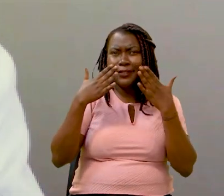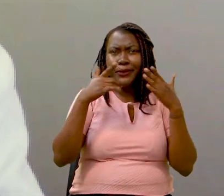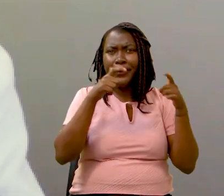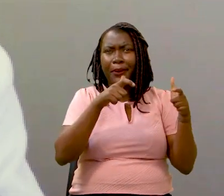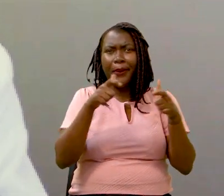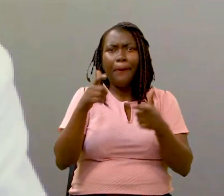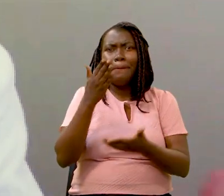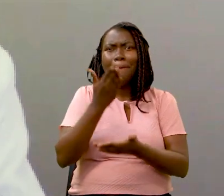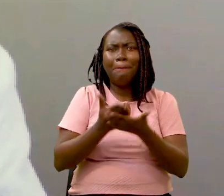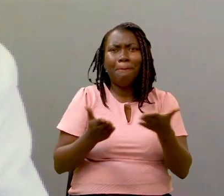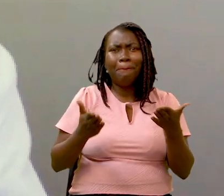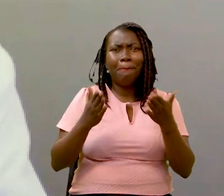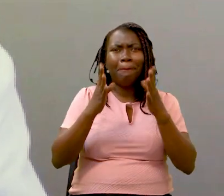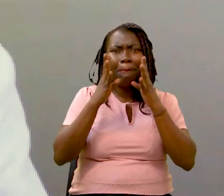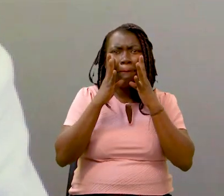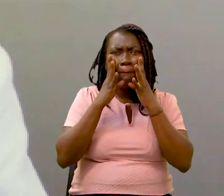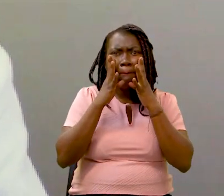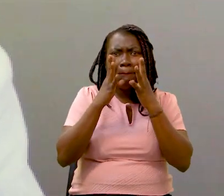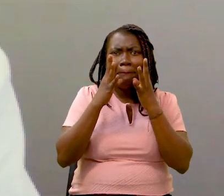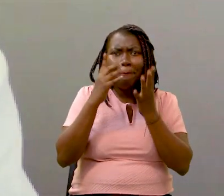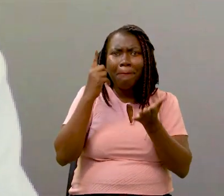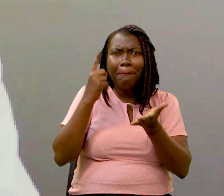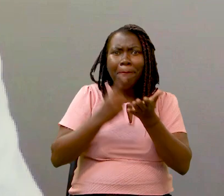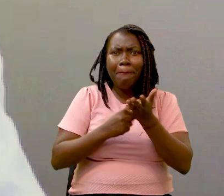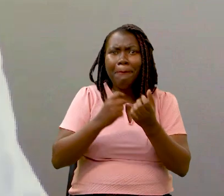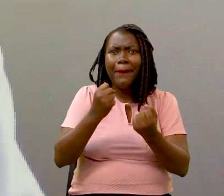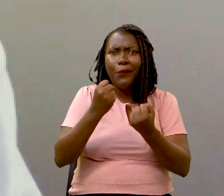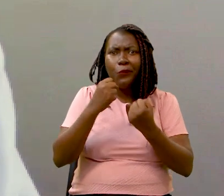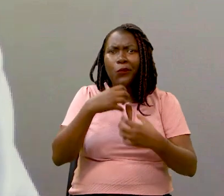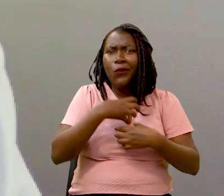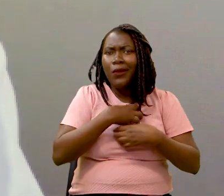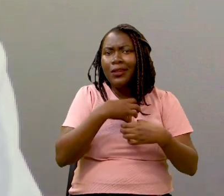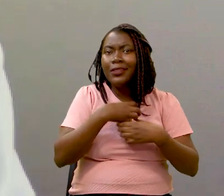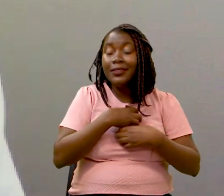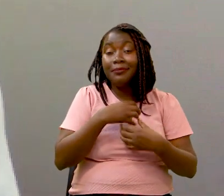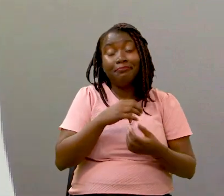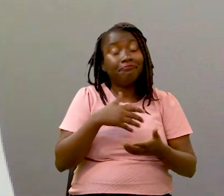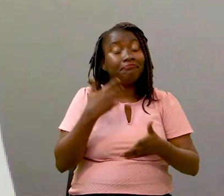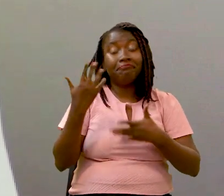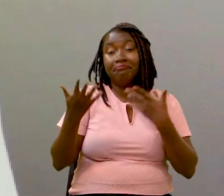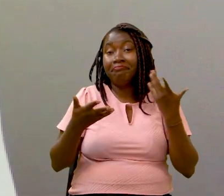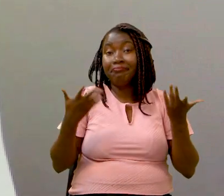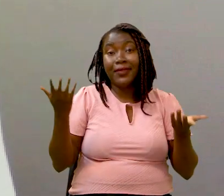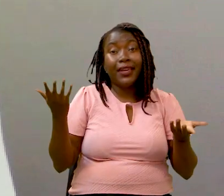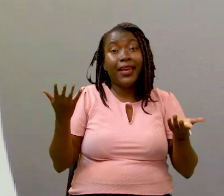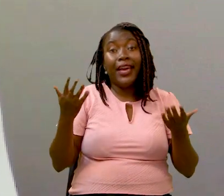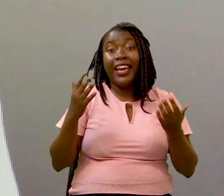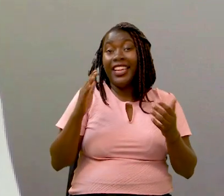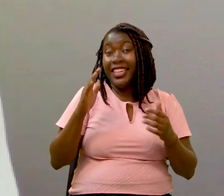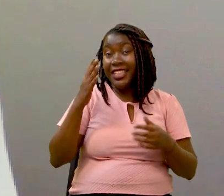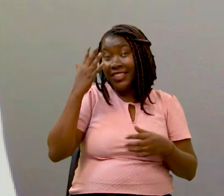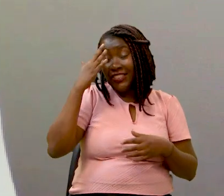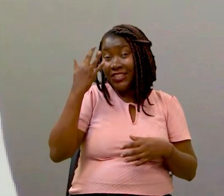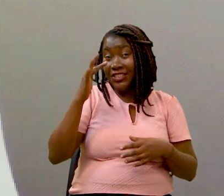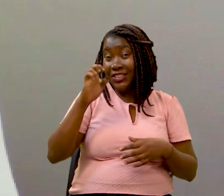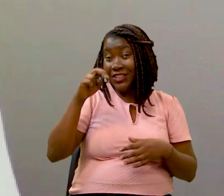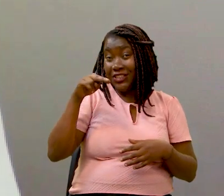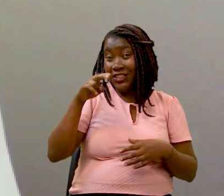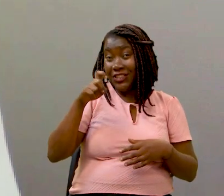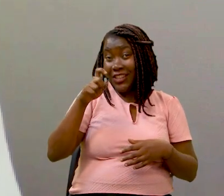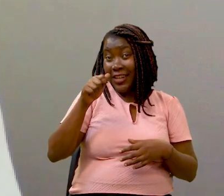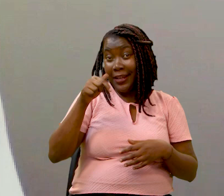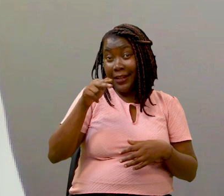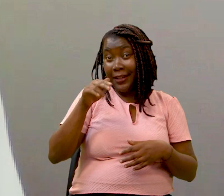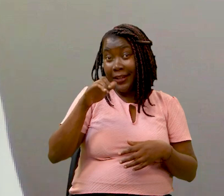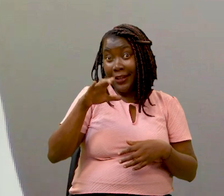localização, perda de comprometimento de força, de sensibilidade. Enfim, a enxaqueca é um